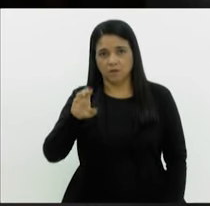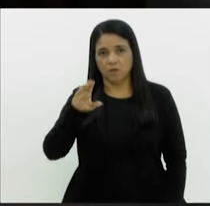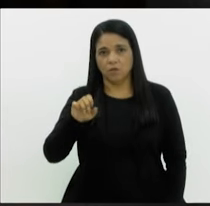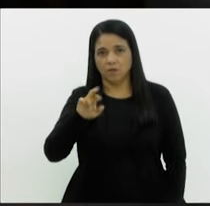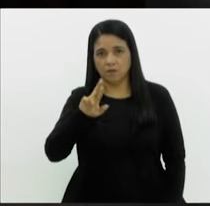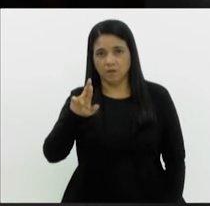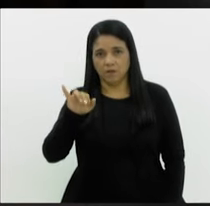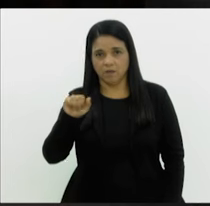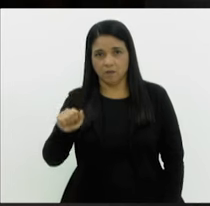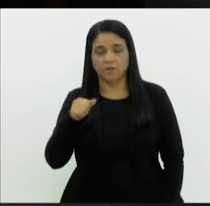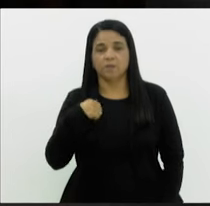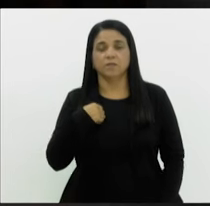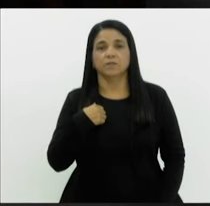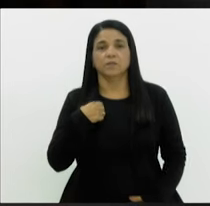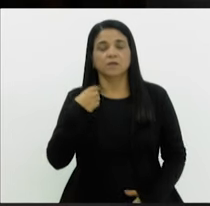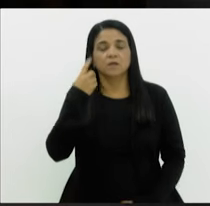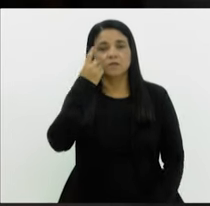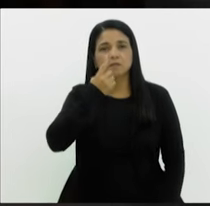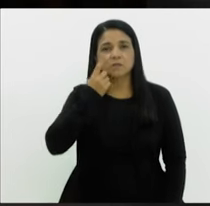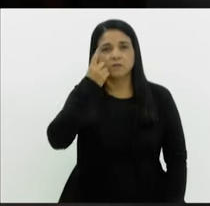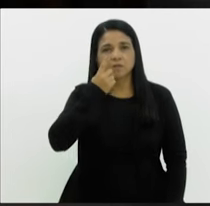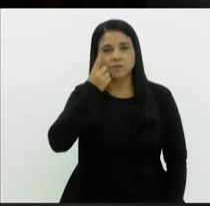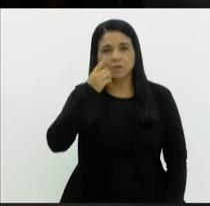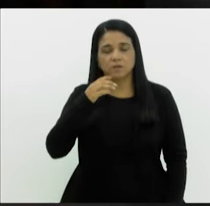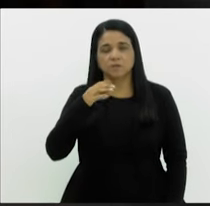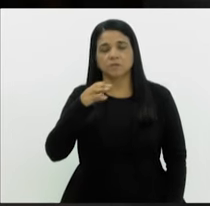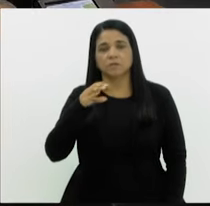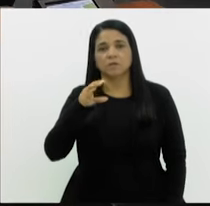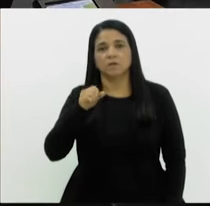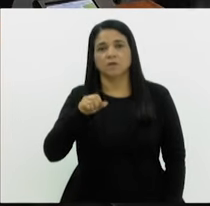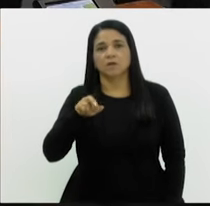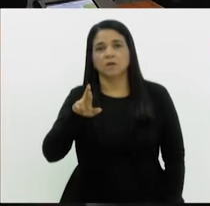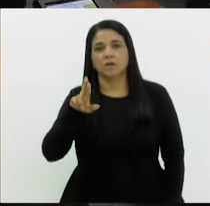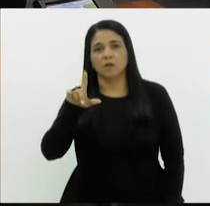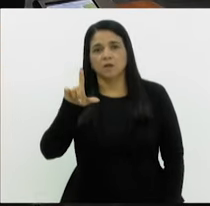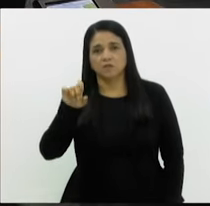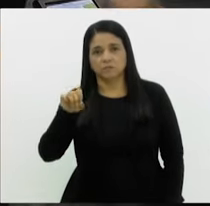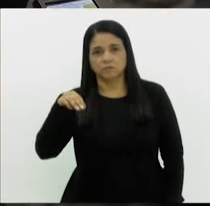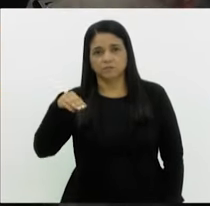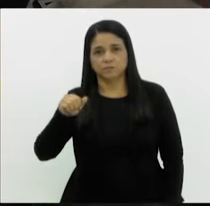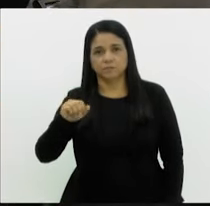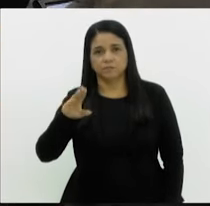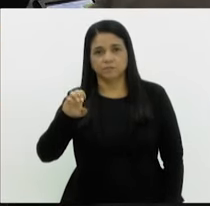Deixa lá. Deputado Carlos Macedo, por favor.